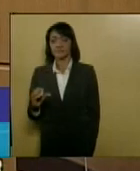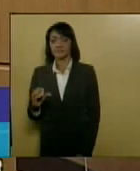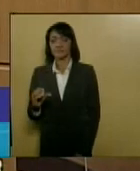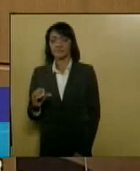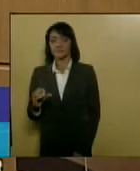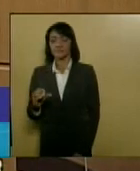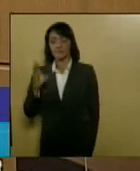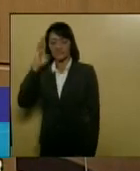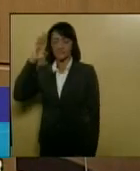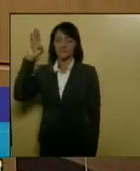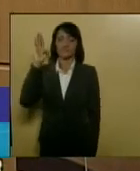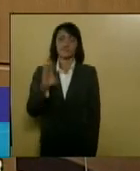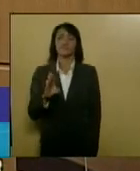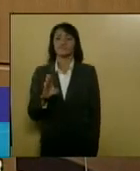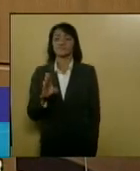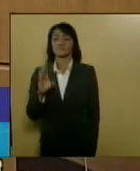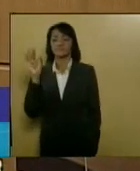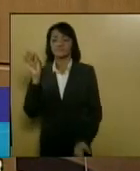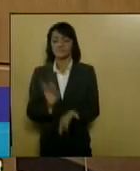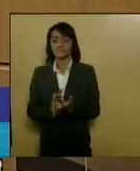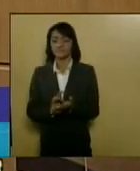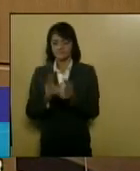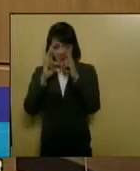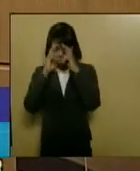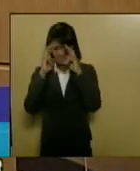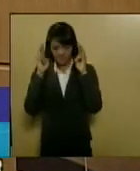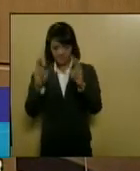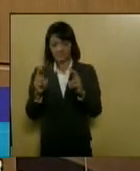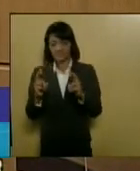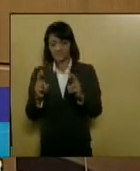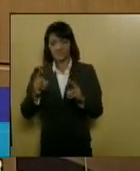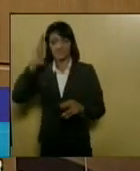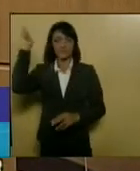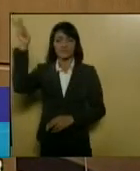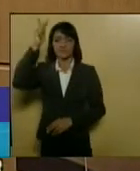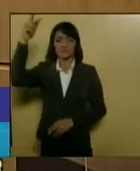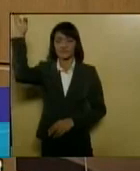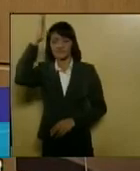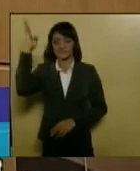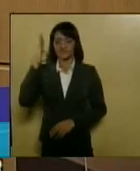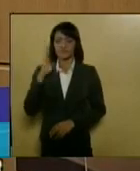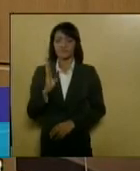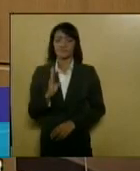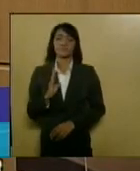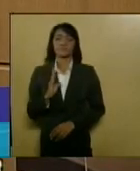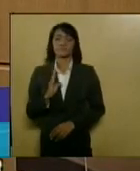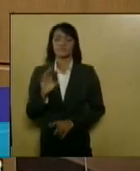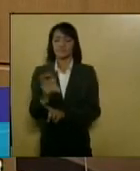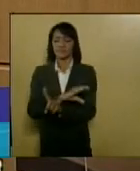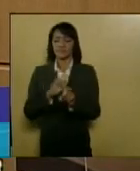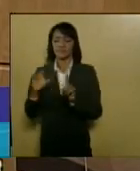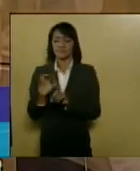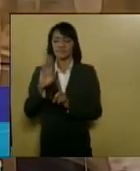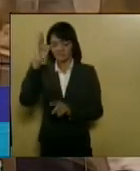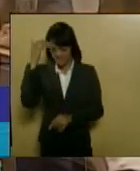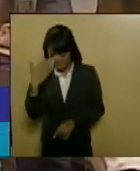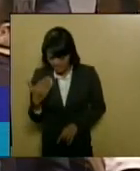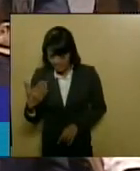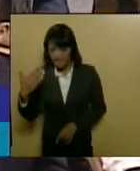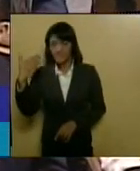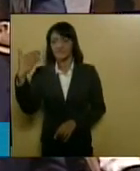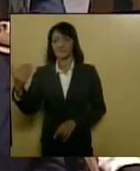de tudo, uma evocação de respeito à história do Brasil, um culto às honras